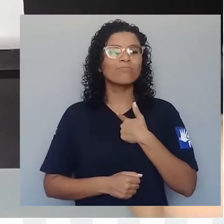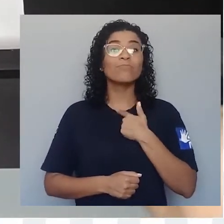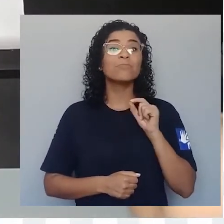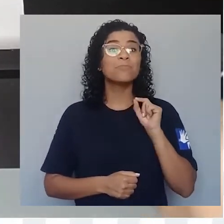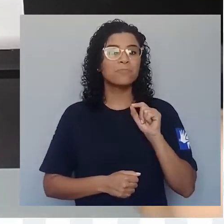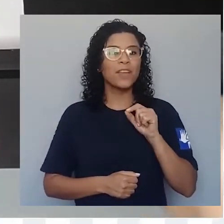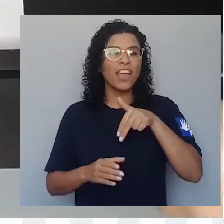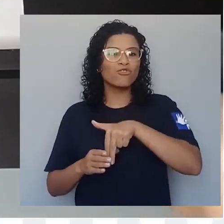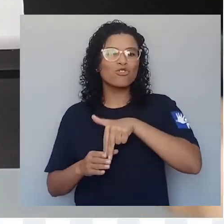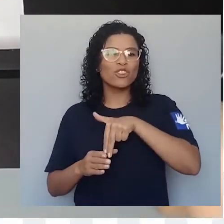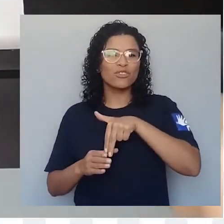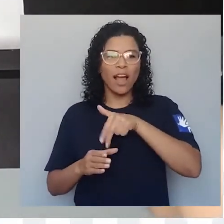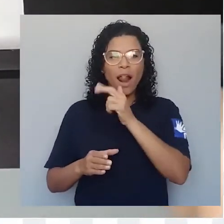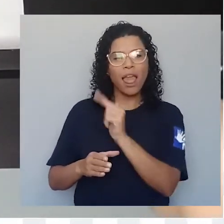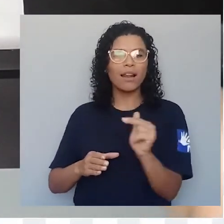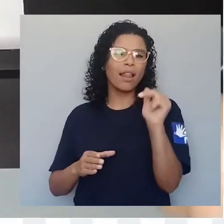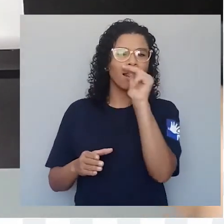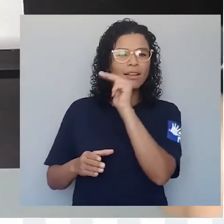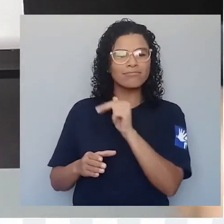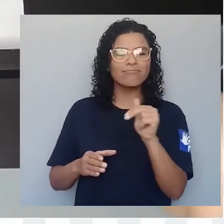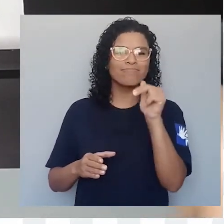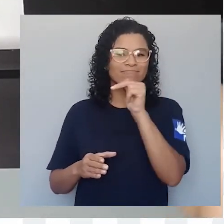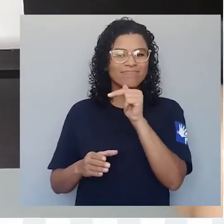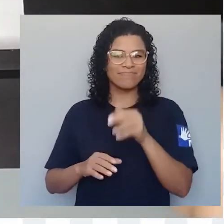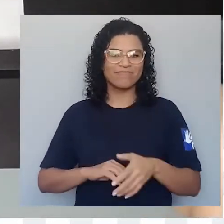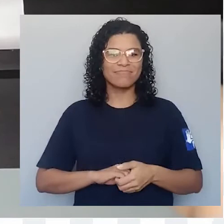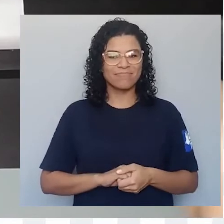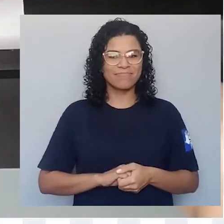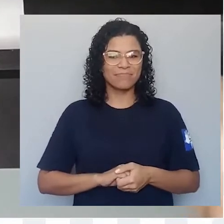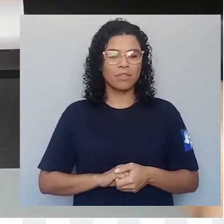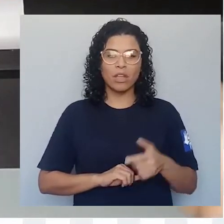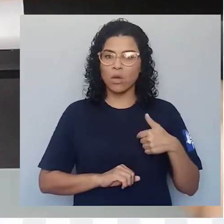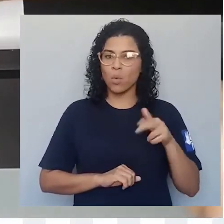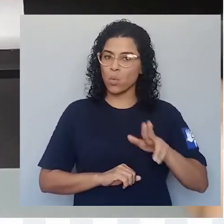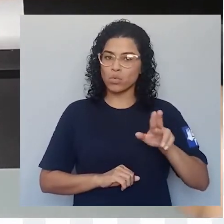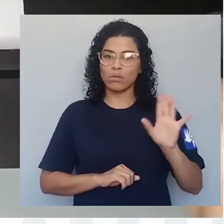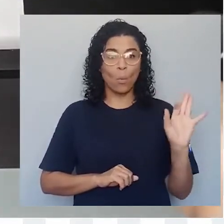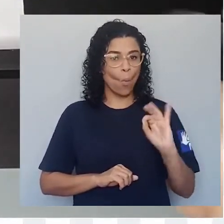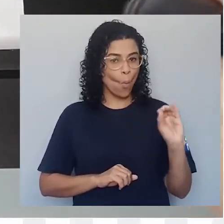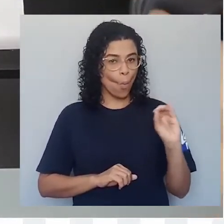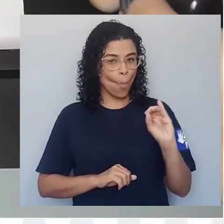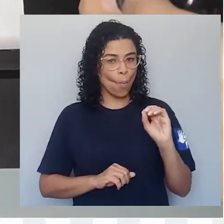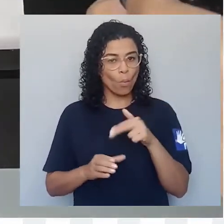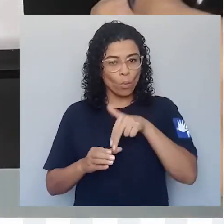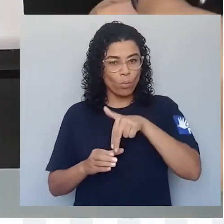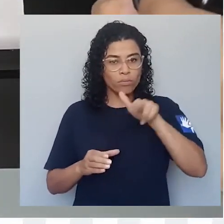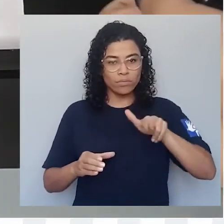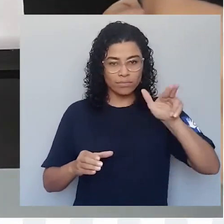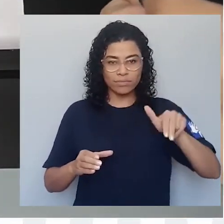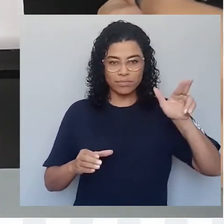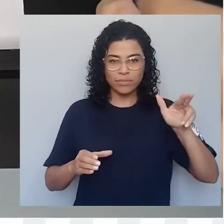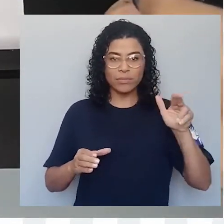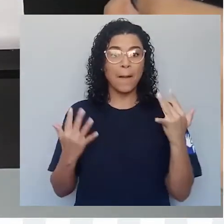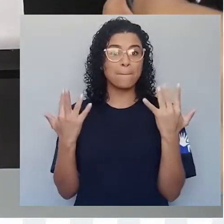de melecar a mão de tinta. Então, eu não estou utilizando o pincel.